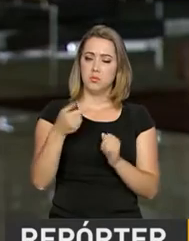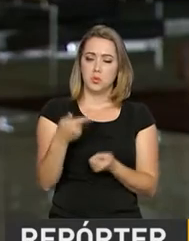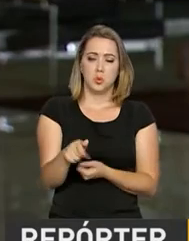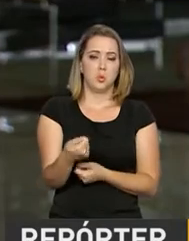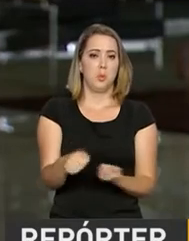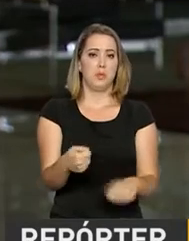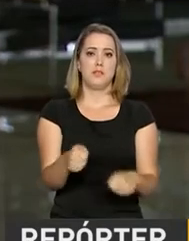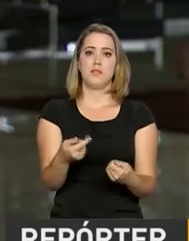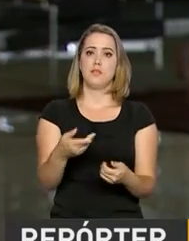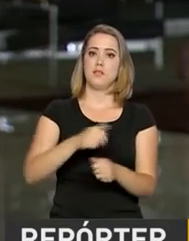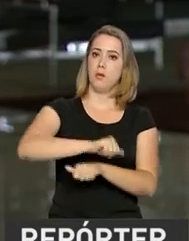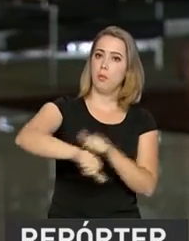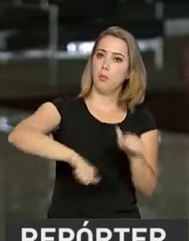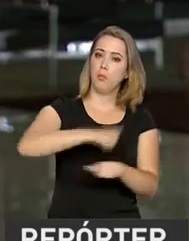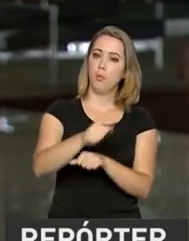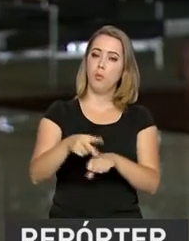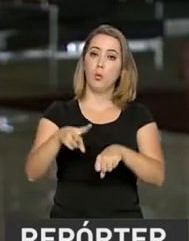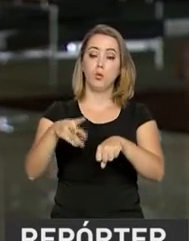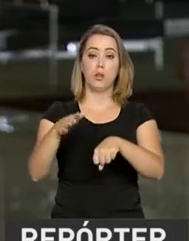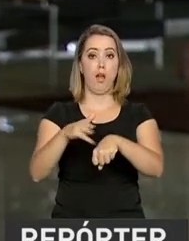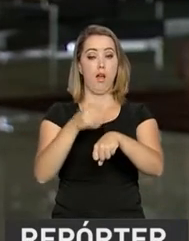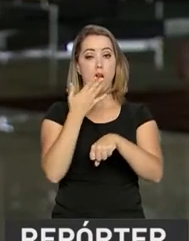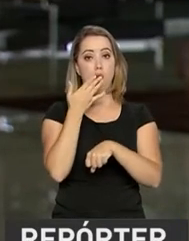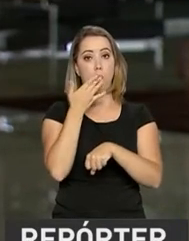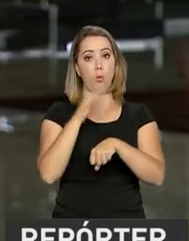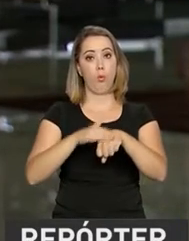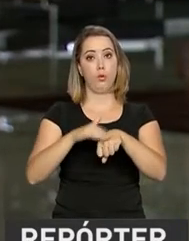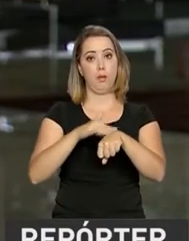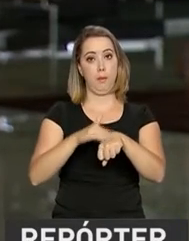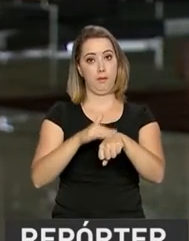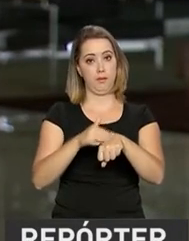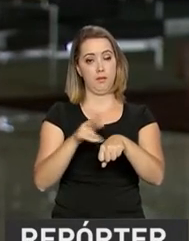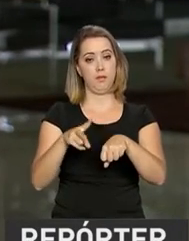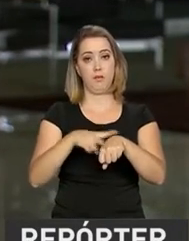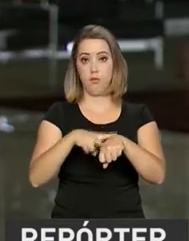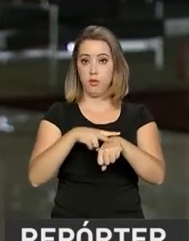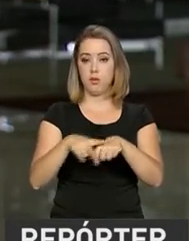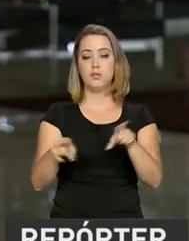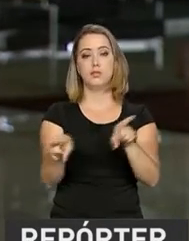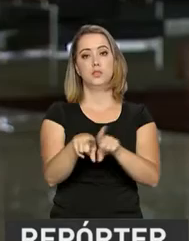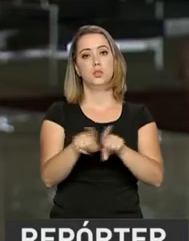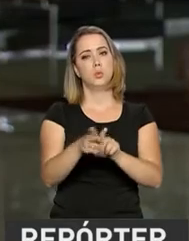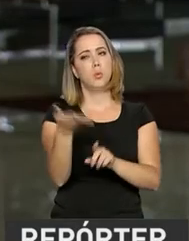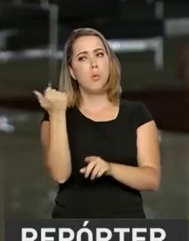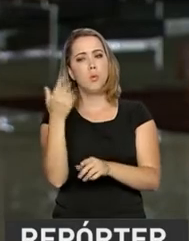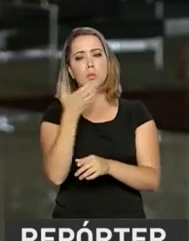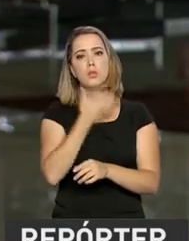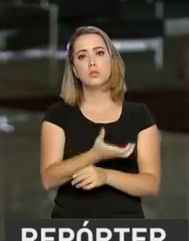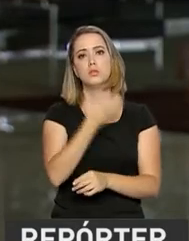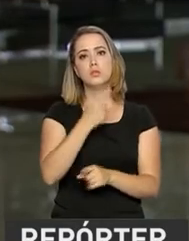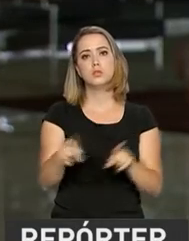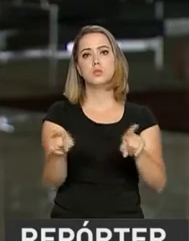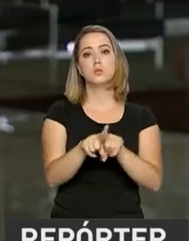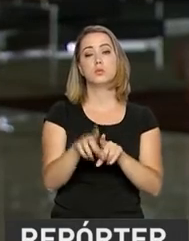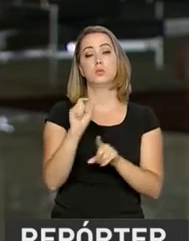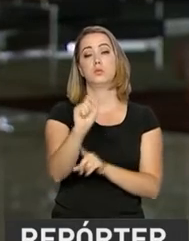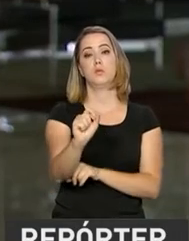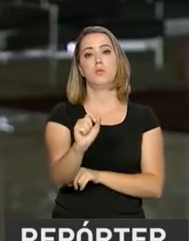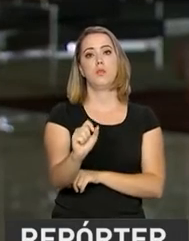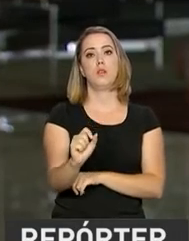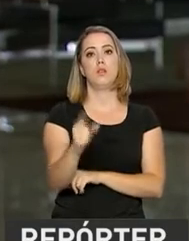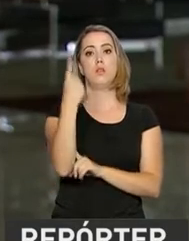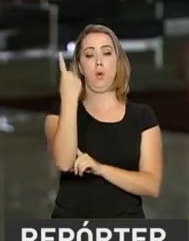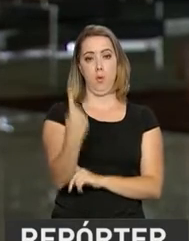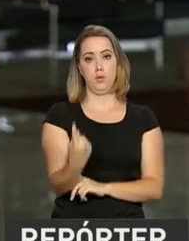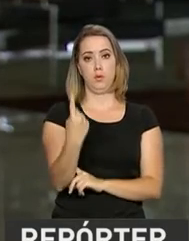tarifária no país para este mês de janeiro porque no mês passado em dezembro houve o acionamento de uma